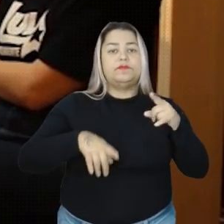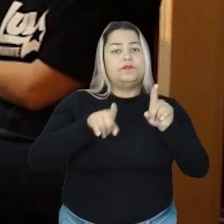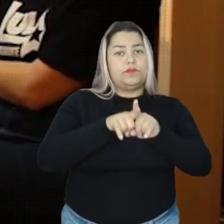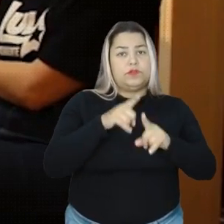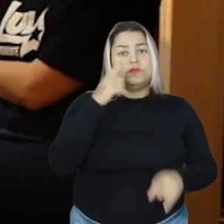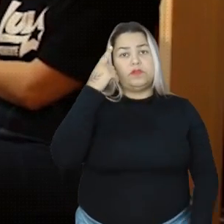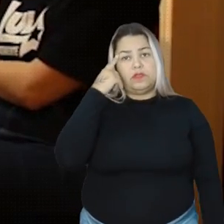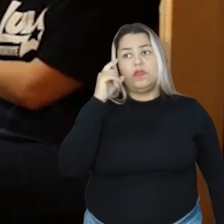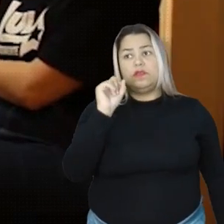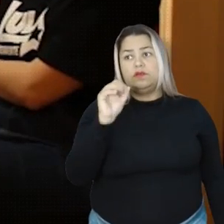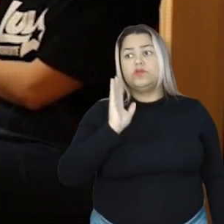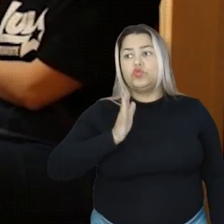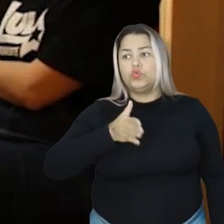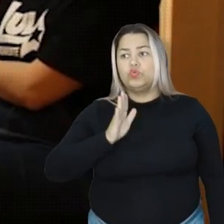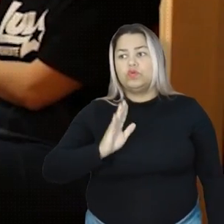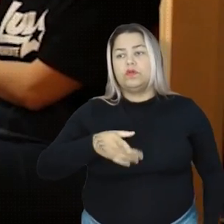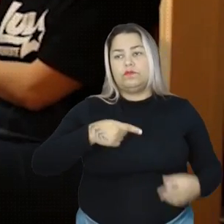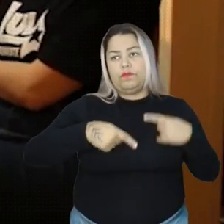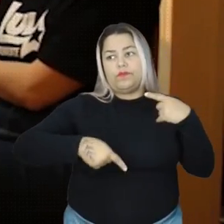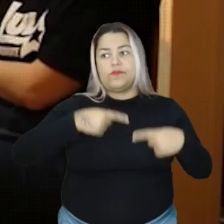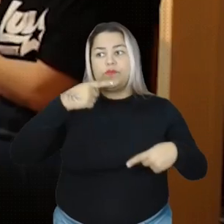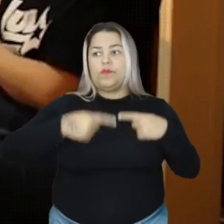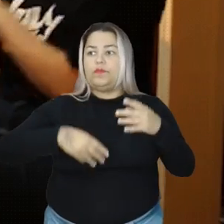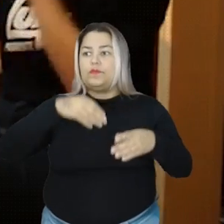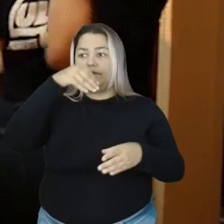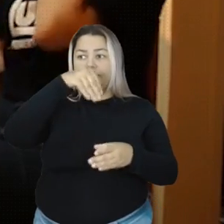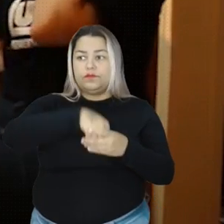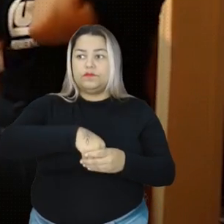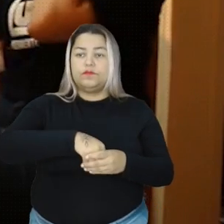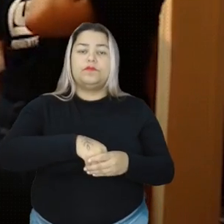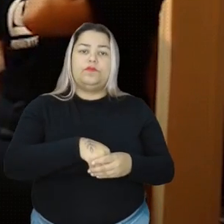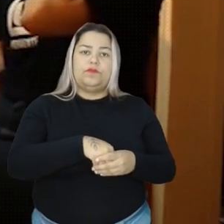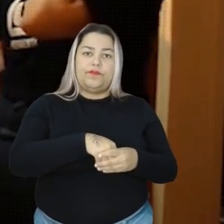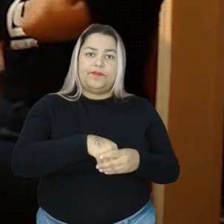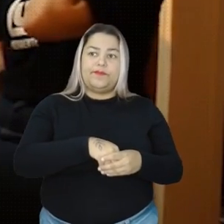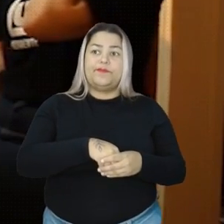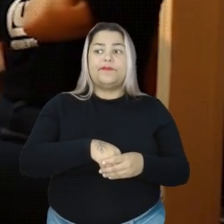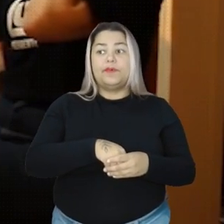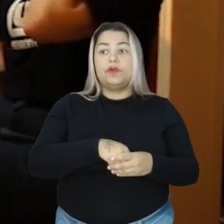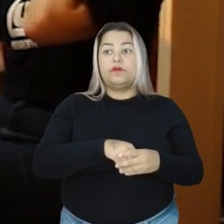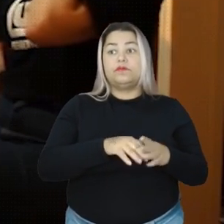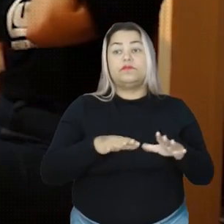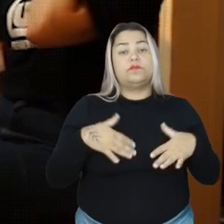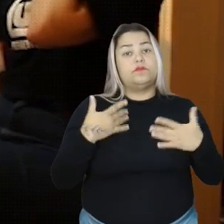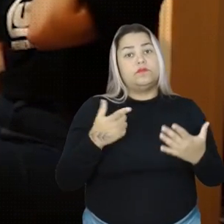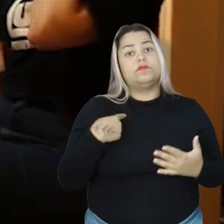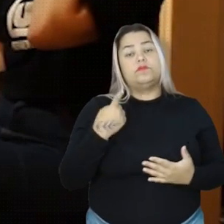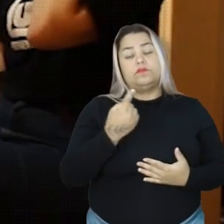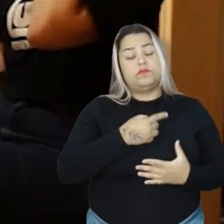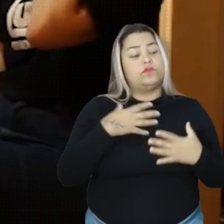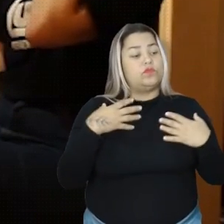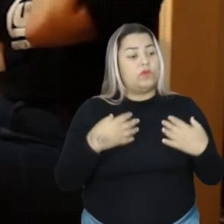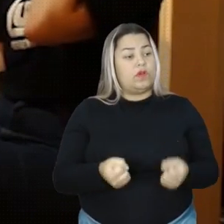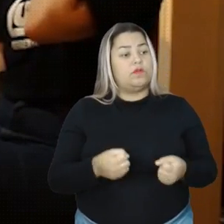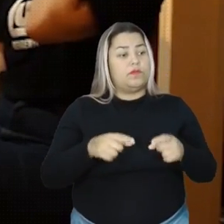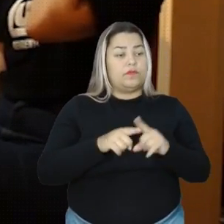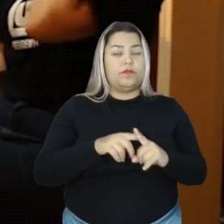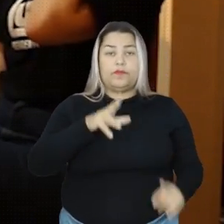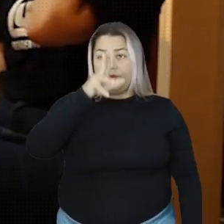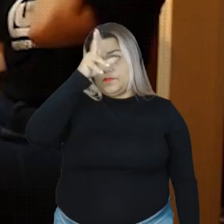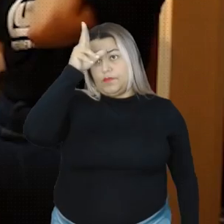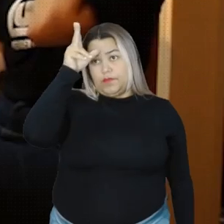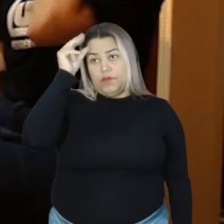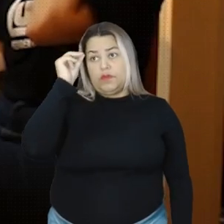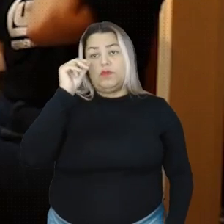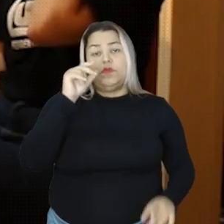ideia já discutida dentro do processo da Constituinte com o povo. Então, bom, nós assumimos a prefeitura. É claro que nós